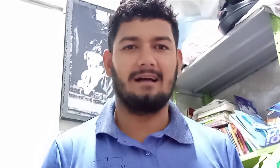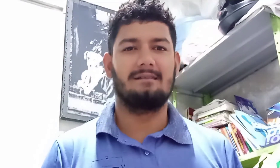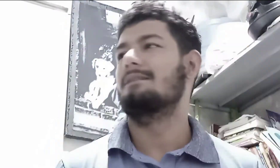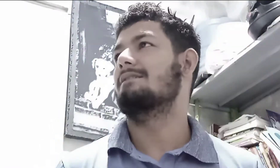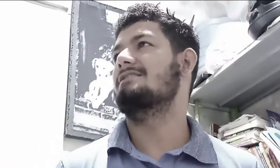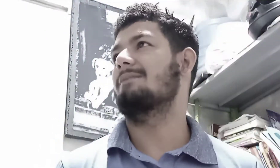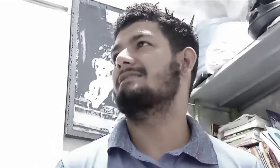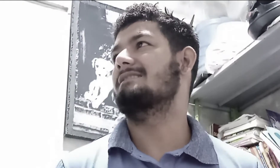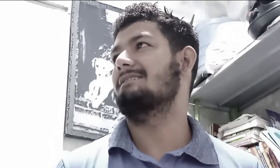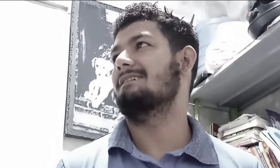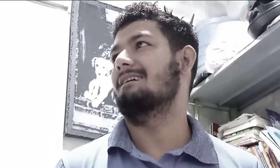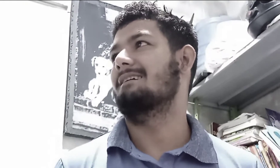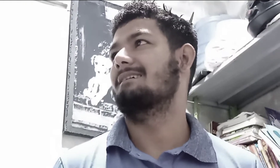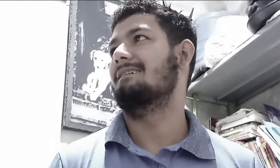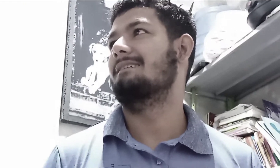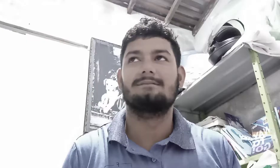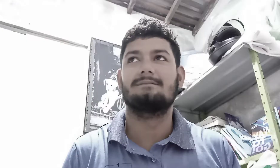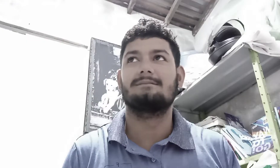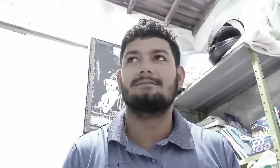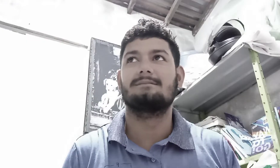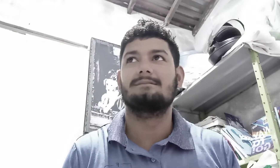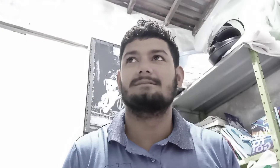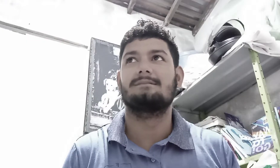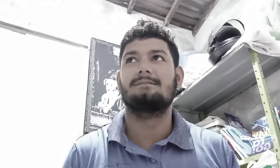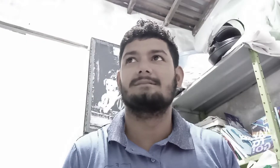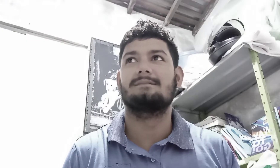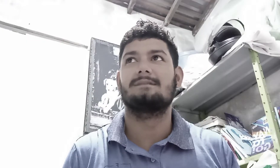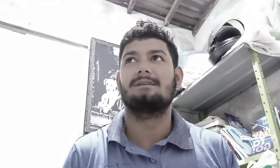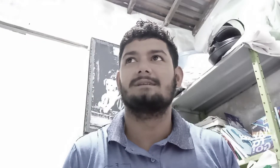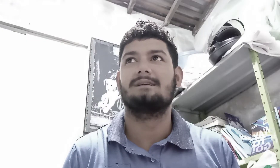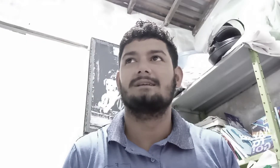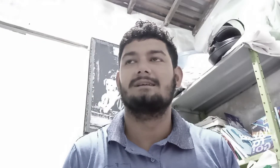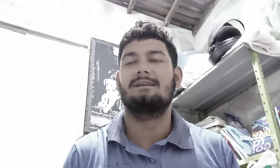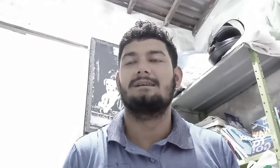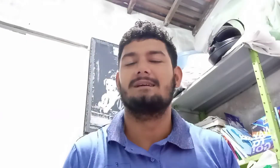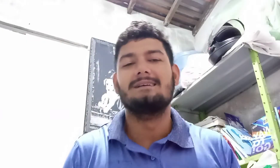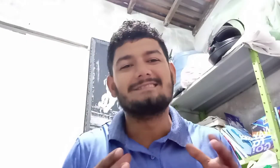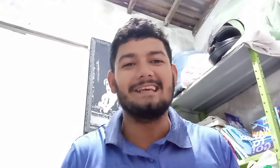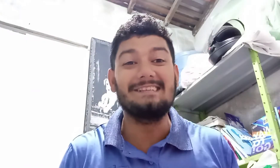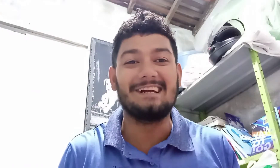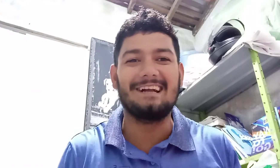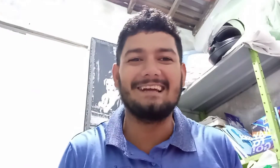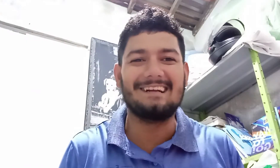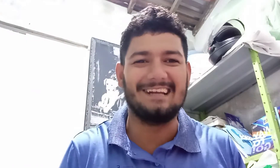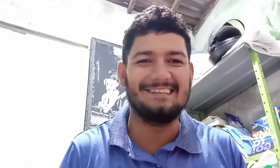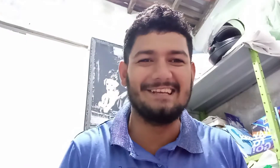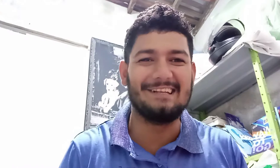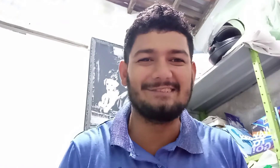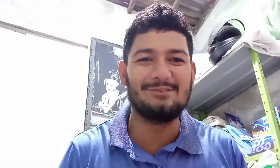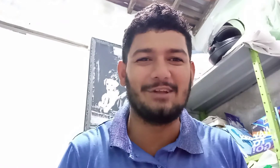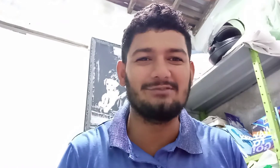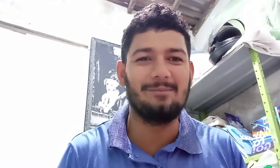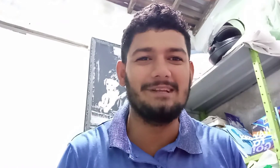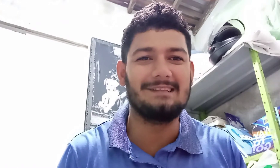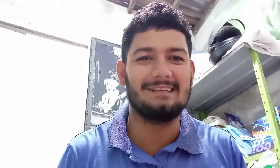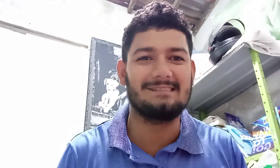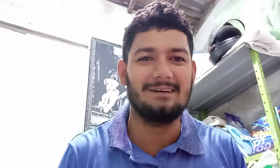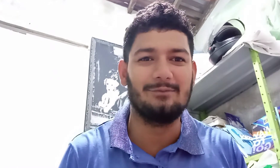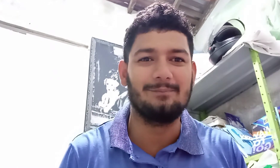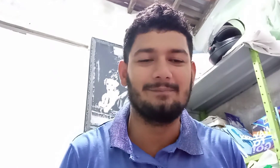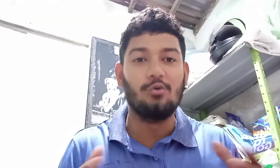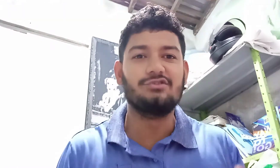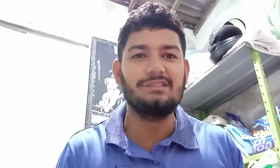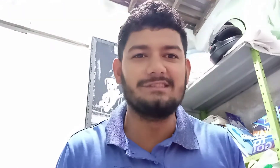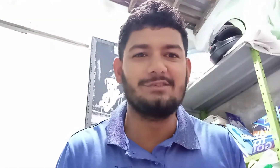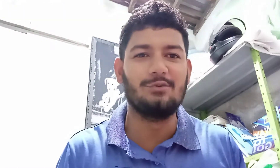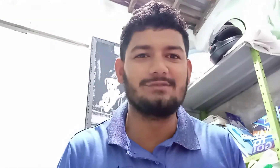CNH. Diabo CNH? Não acredito não, bicho, tu não sabe o que é CNH. CNH é Carteira Nacional de